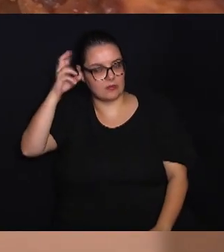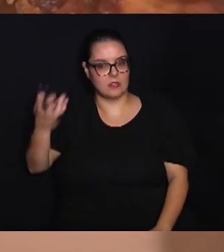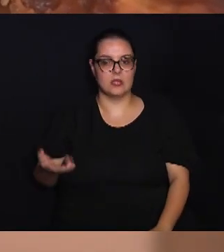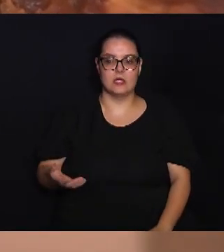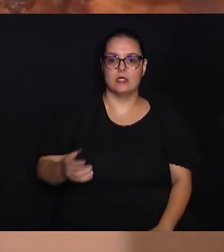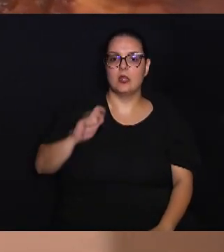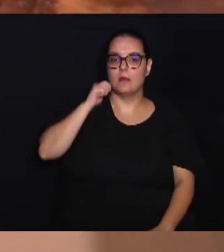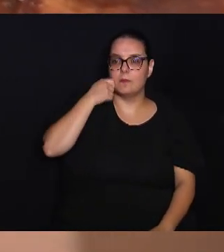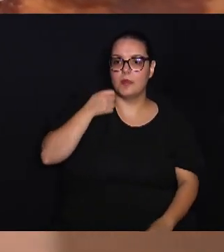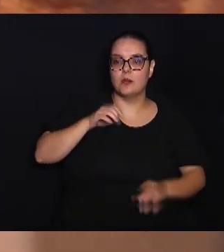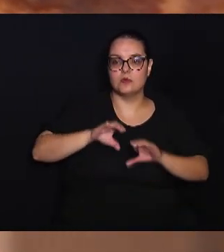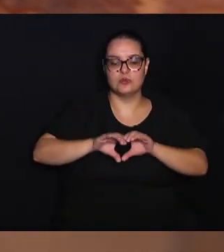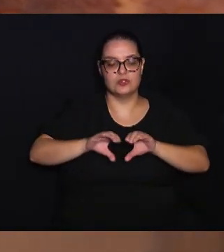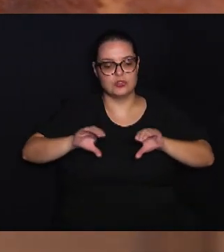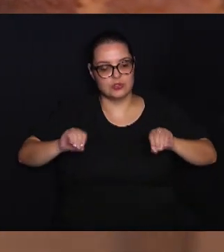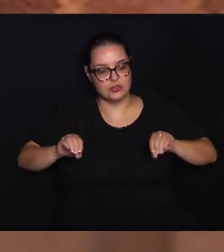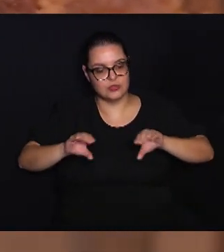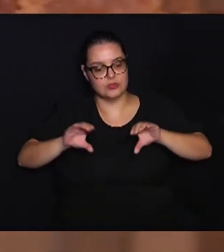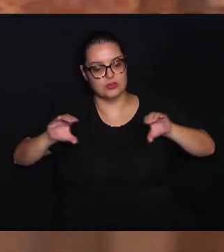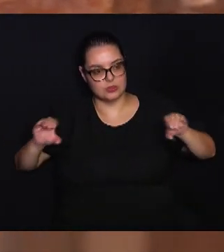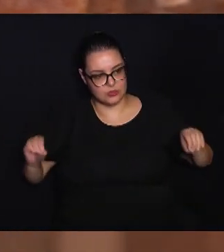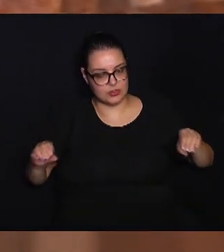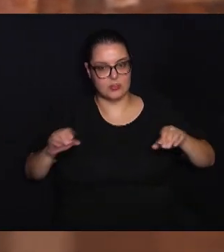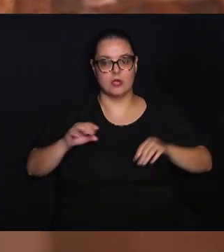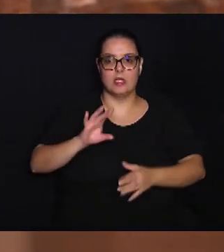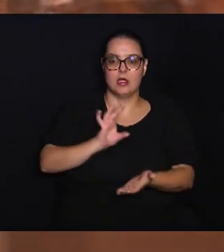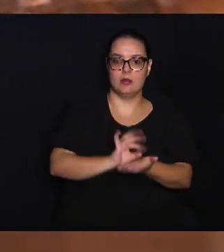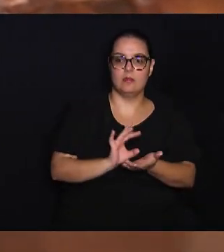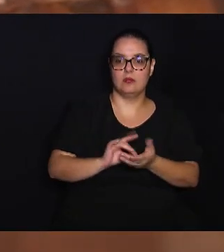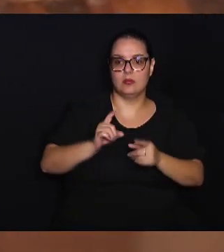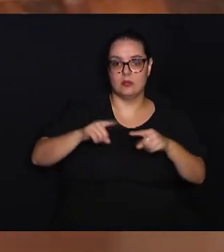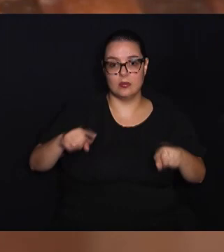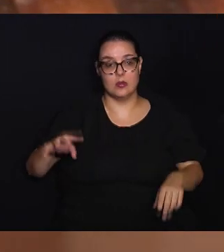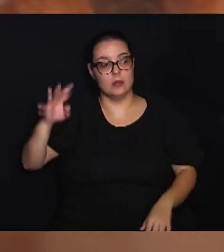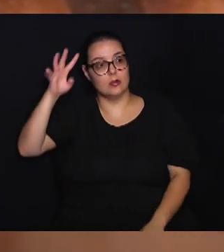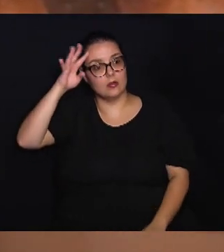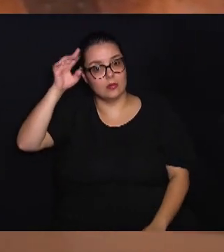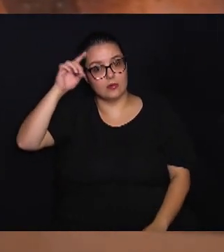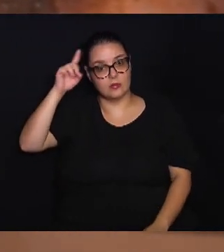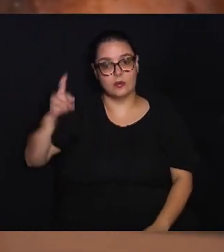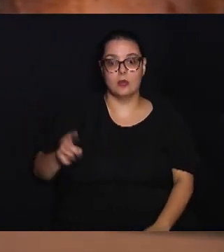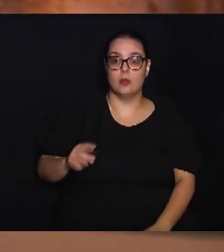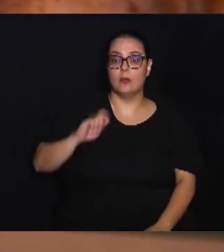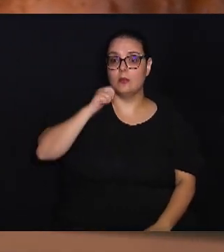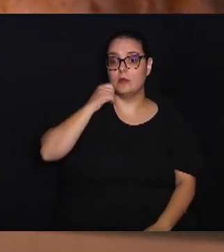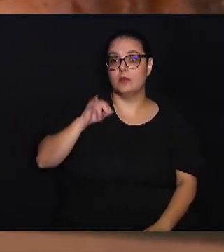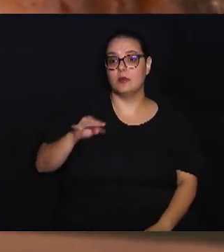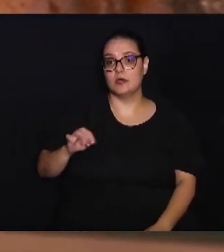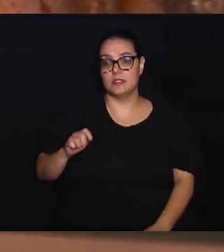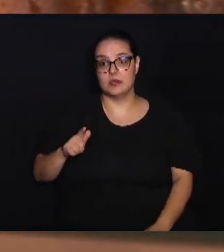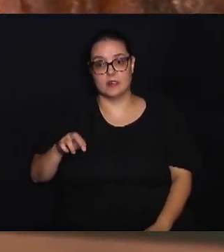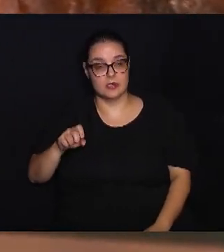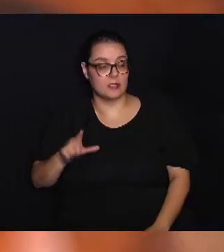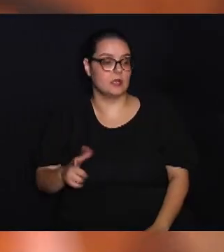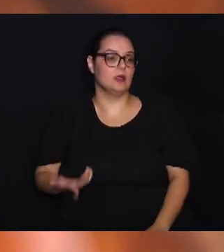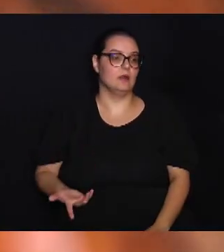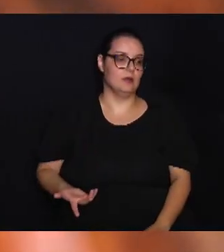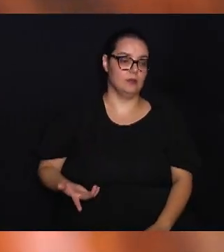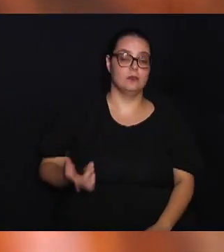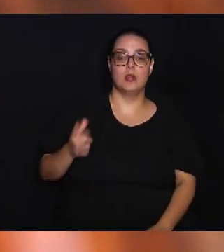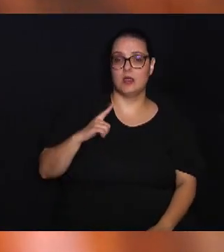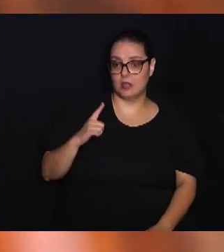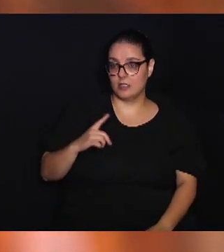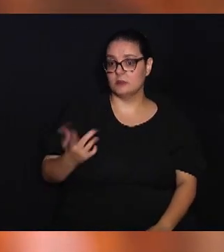então eu vou mudando um pouco a a o cardapio de pães quarta-feira dia do pão integral eu vou querer então você